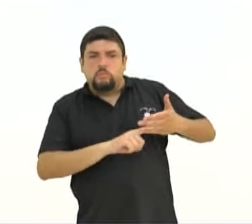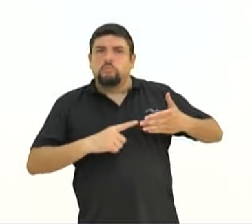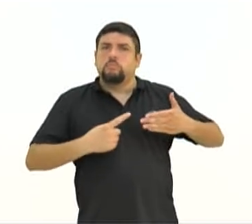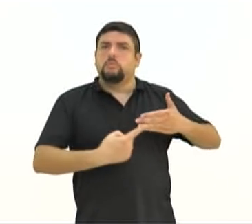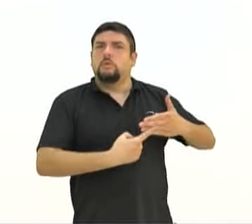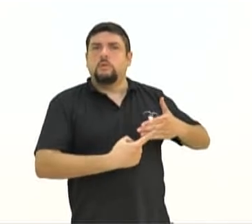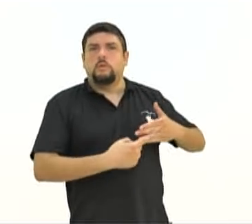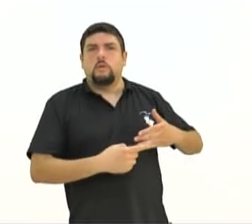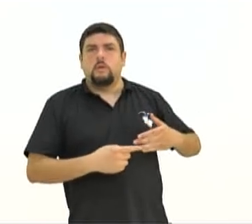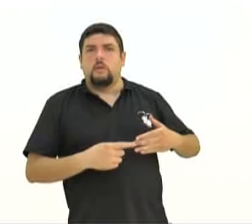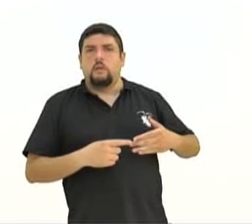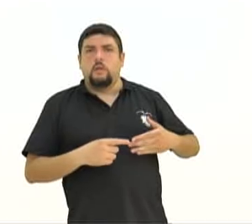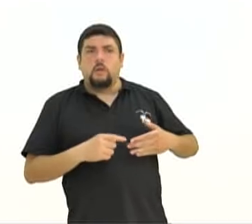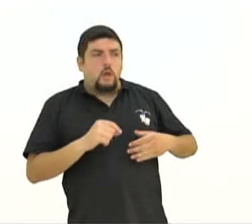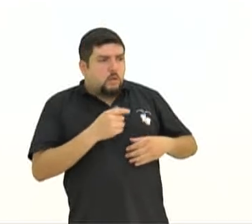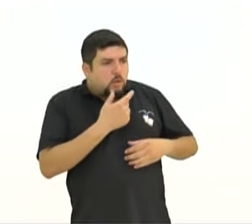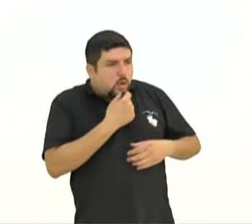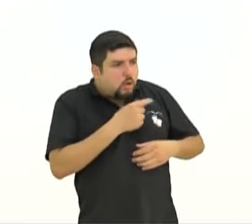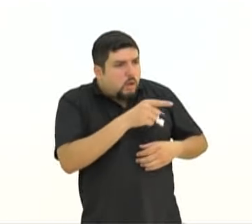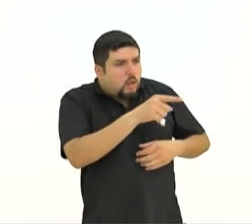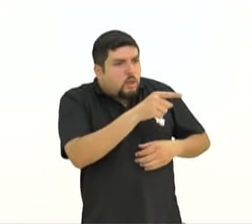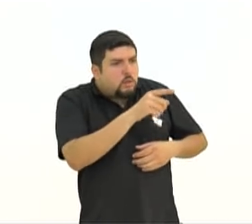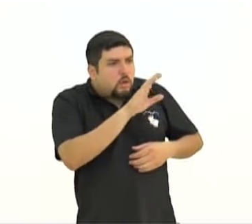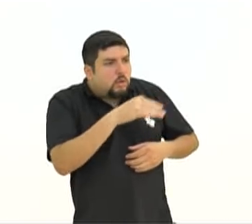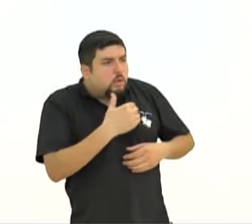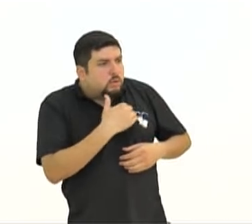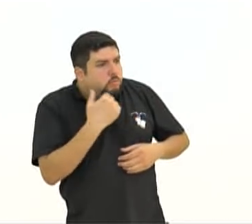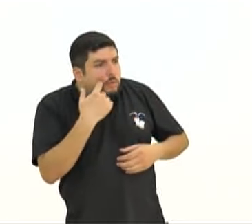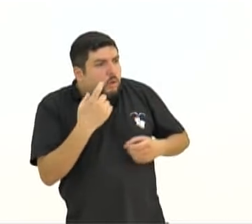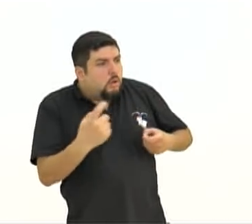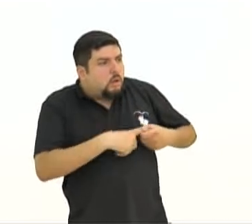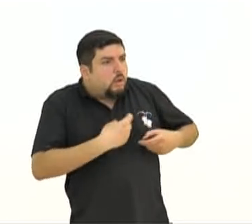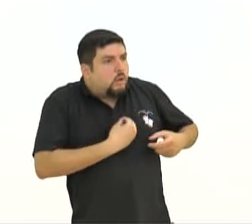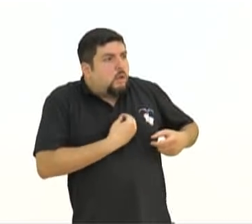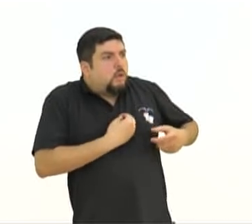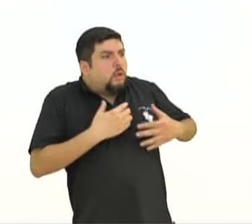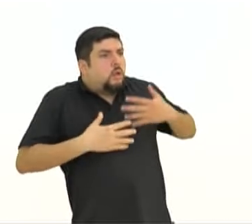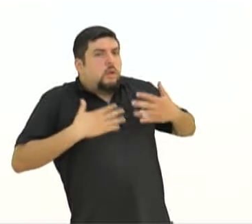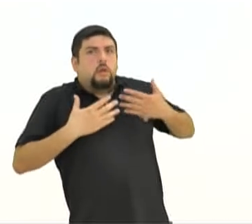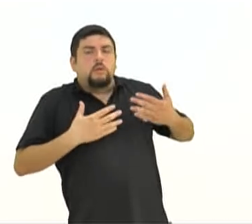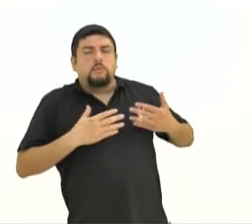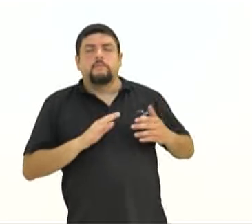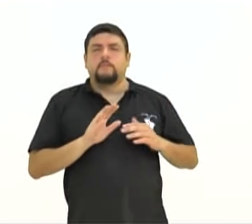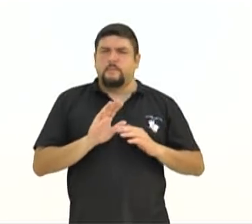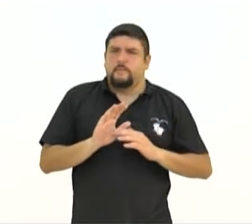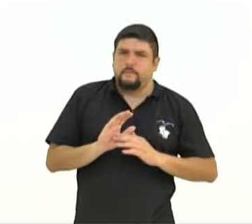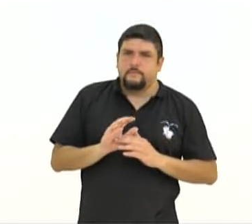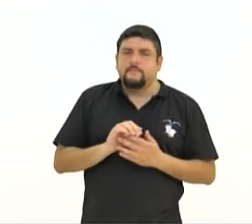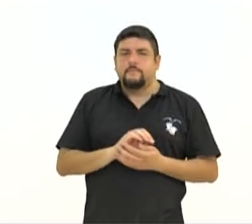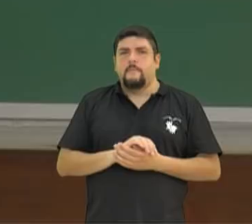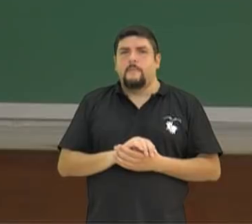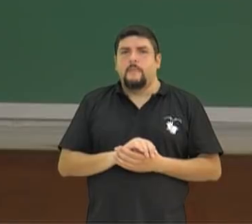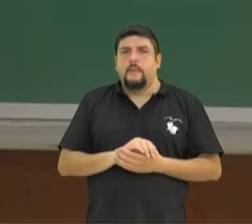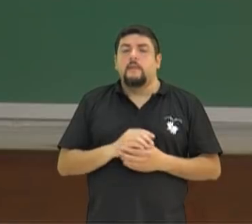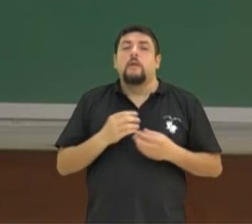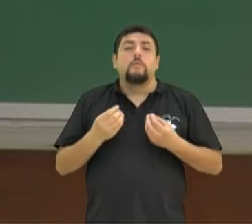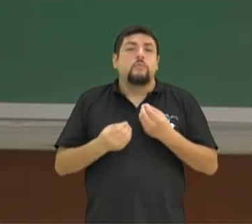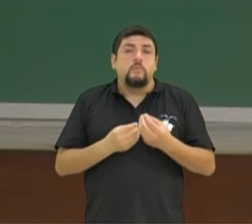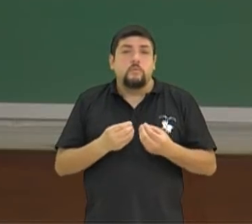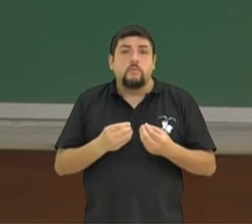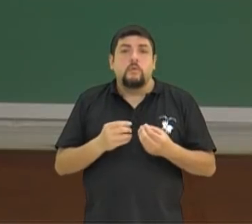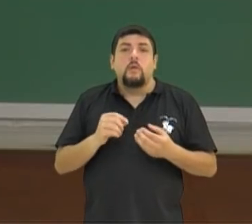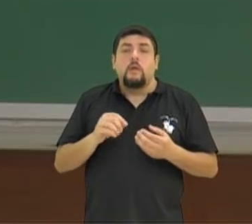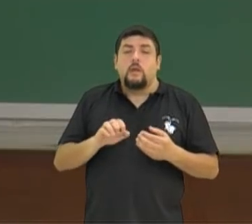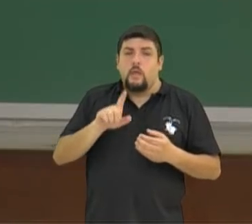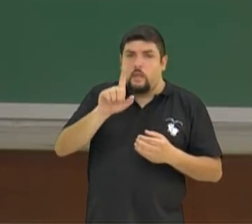se Machado de Assis teria ressuscitado, né? Então, se lembre que a linguagem utilizada no sentido real é o sentido